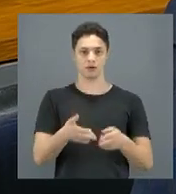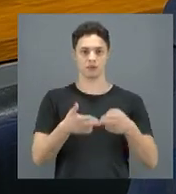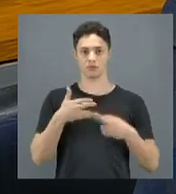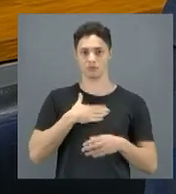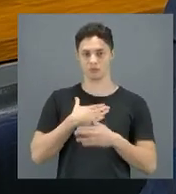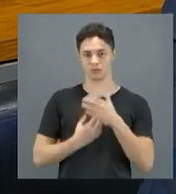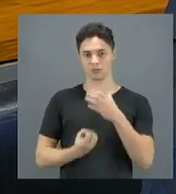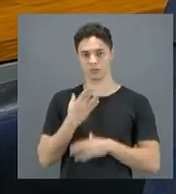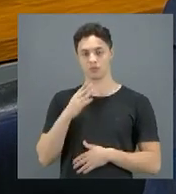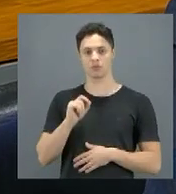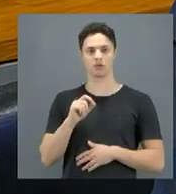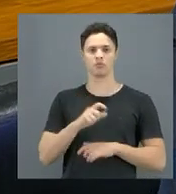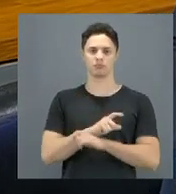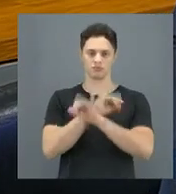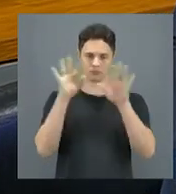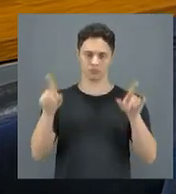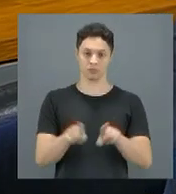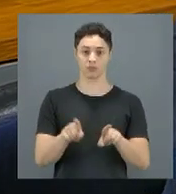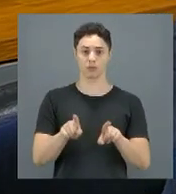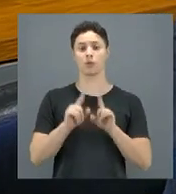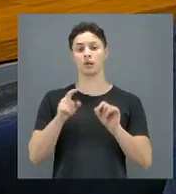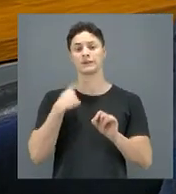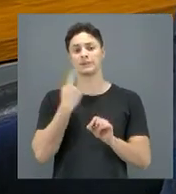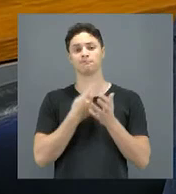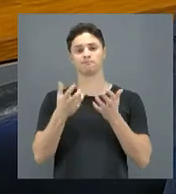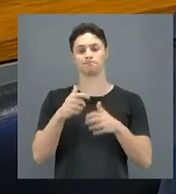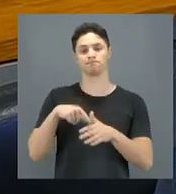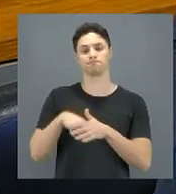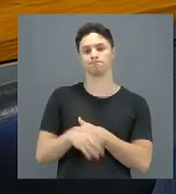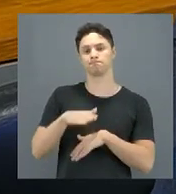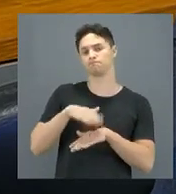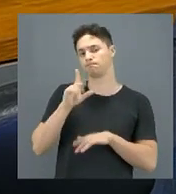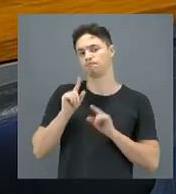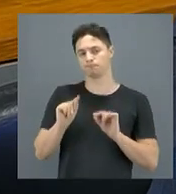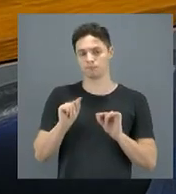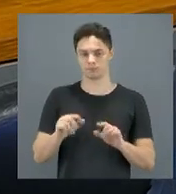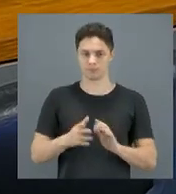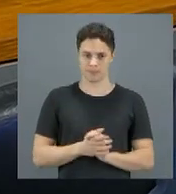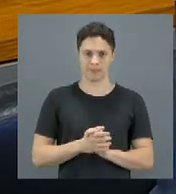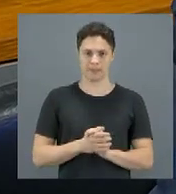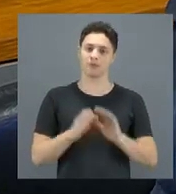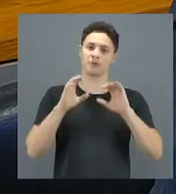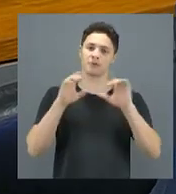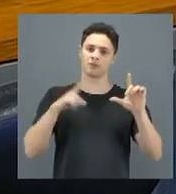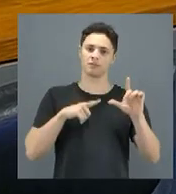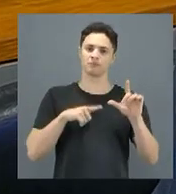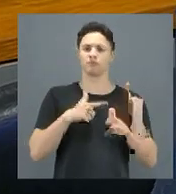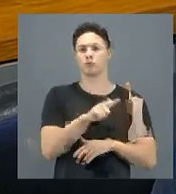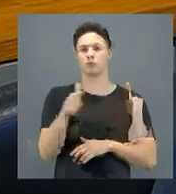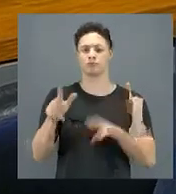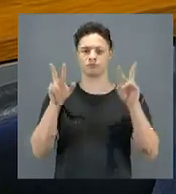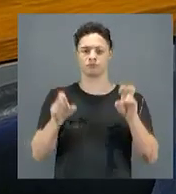autoria muito claro sobre o que a gente gostaria de se aprofundar. É claro que tem outros assuntos que a gente